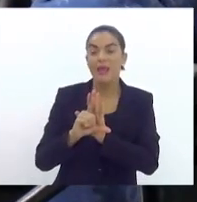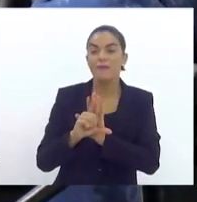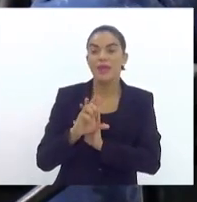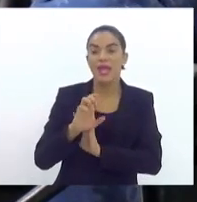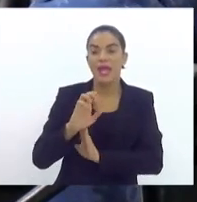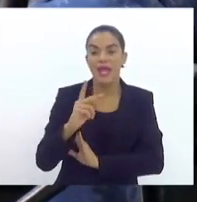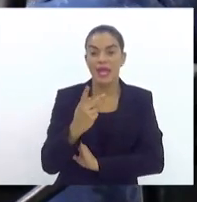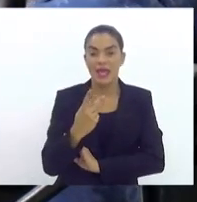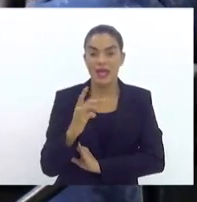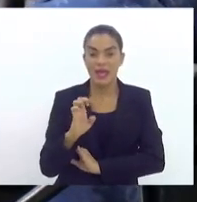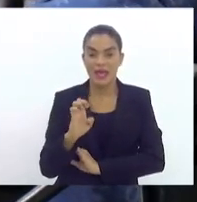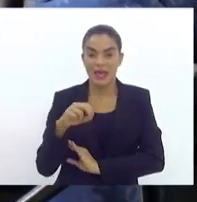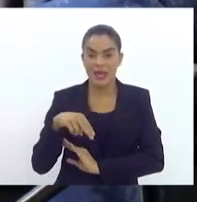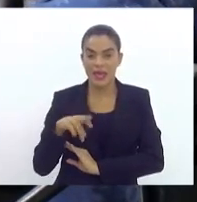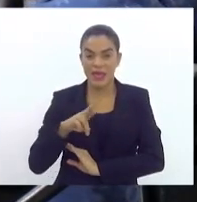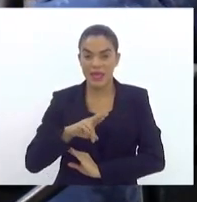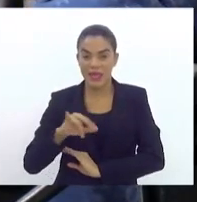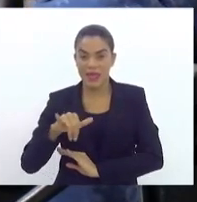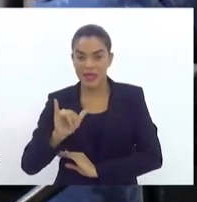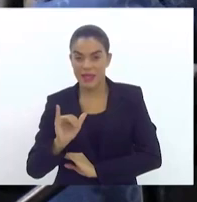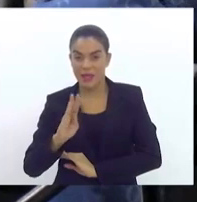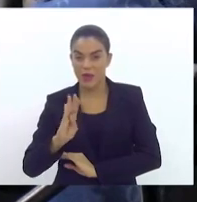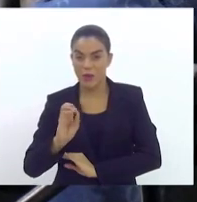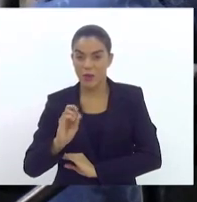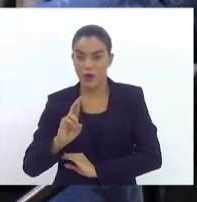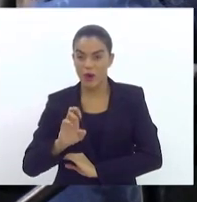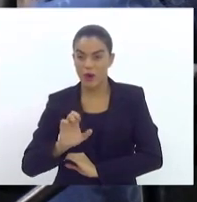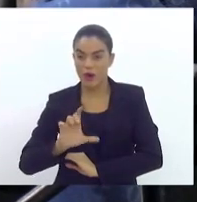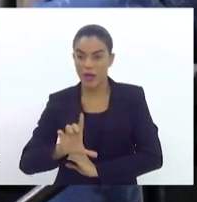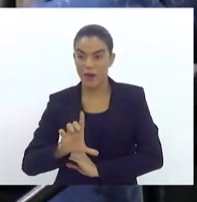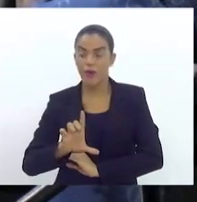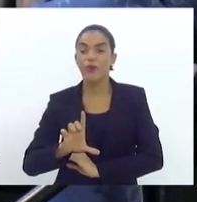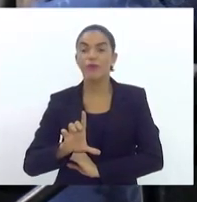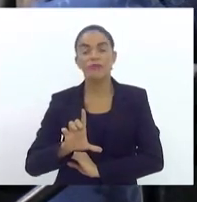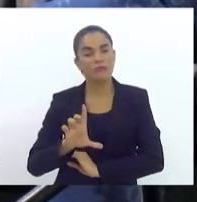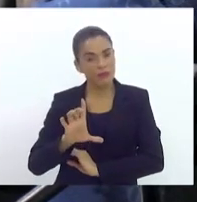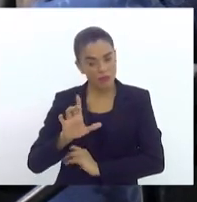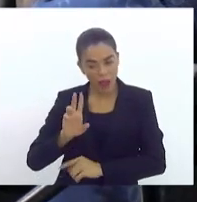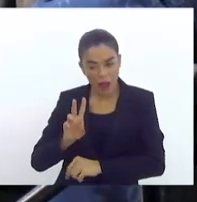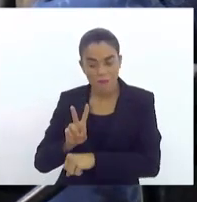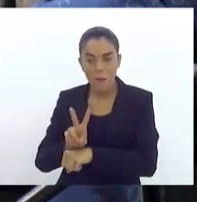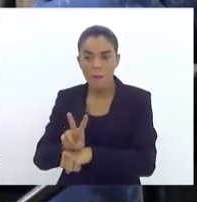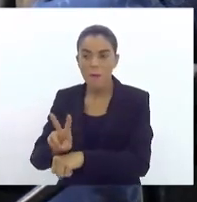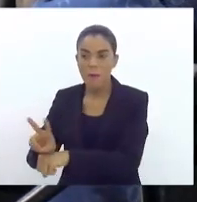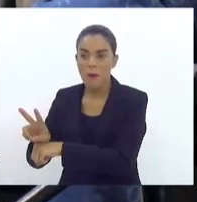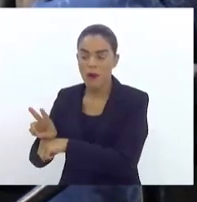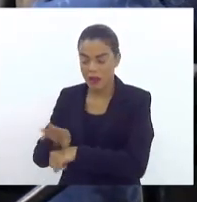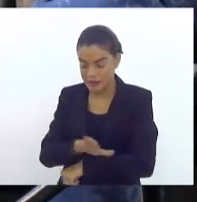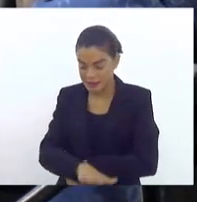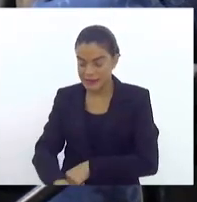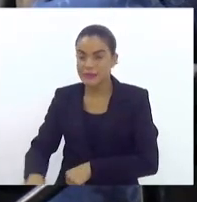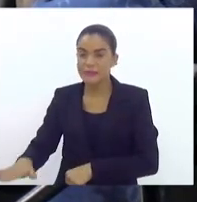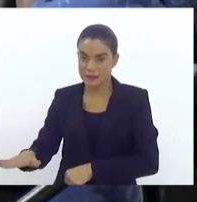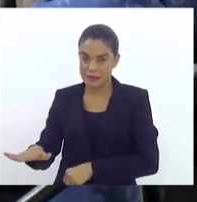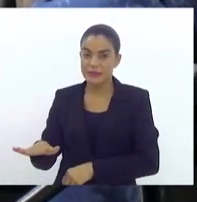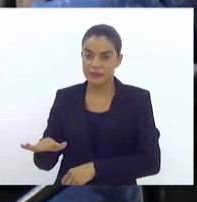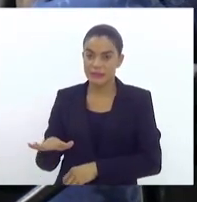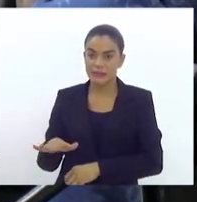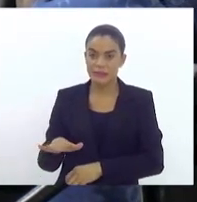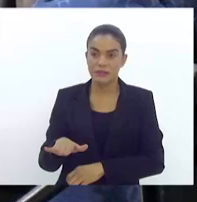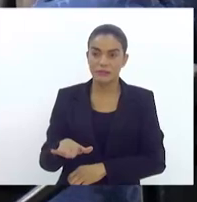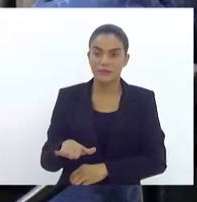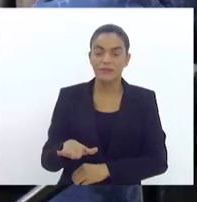com a possibilidade de medidas protetivas que tá ali amparando essas crianças né então